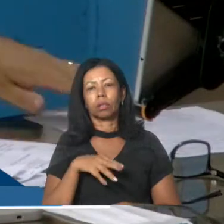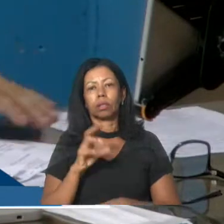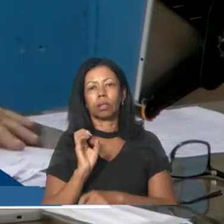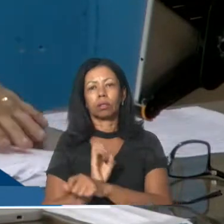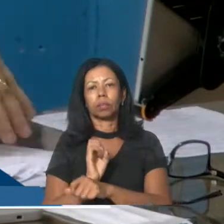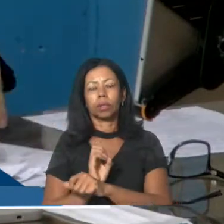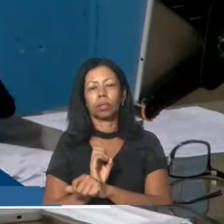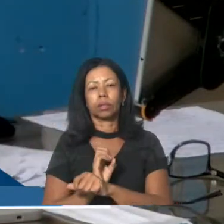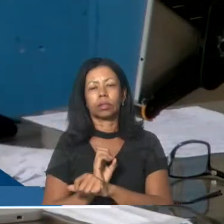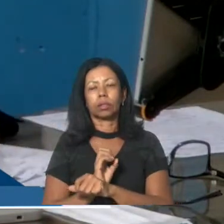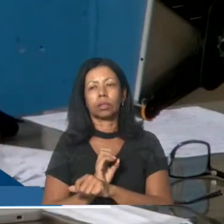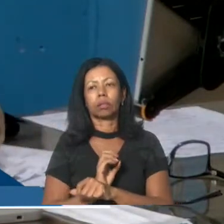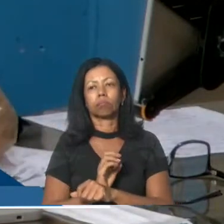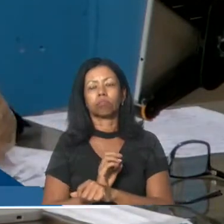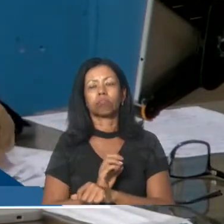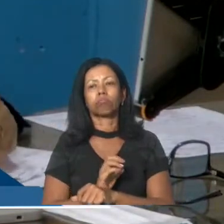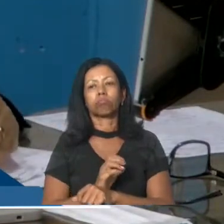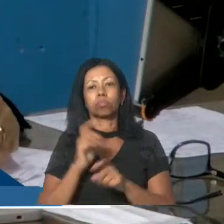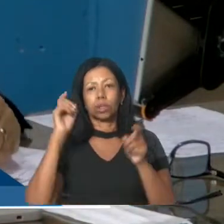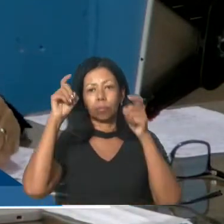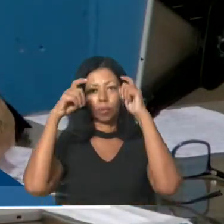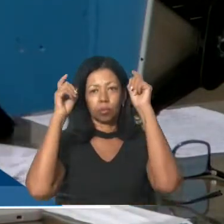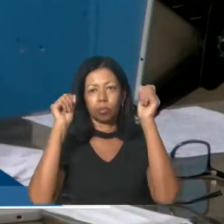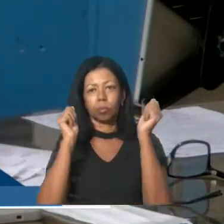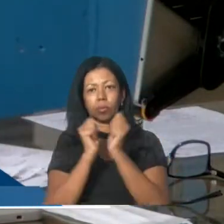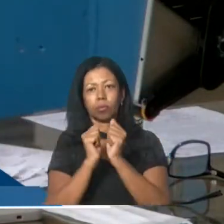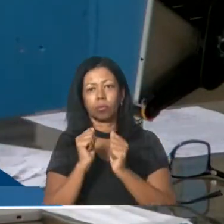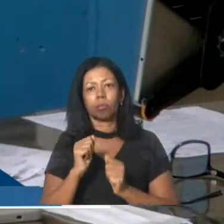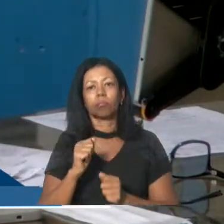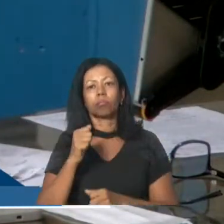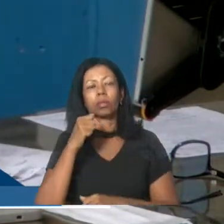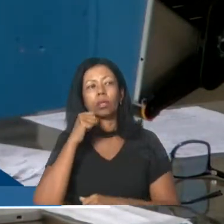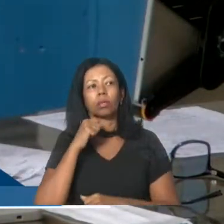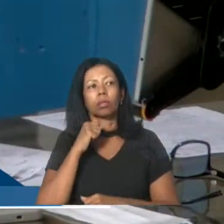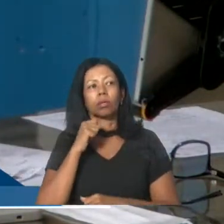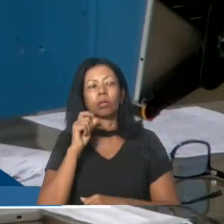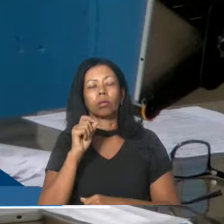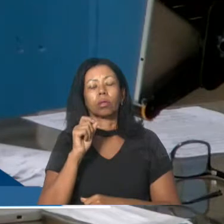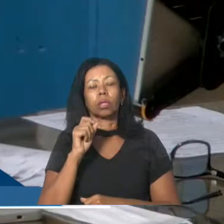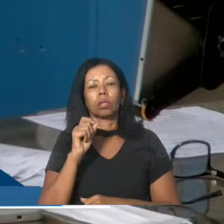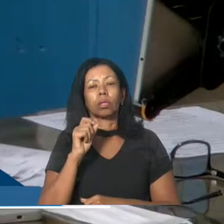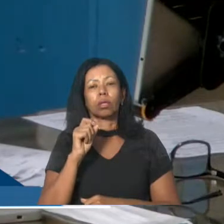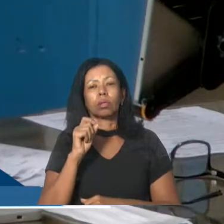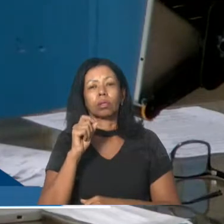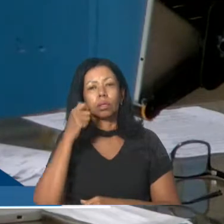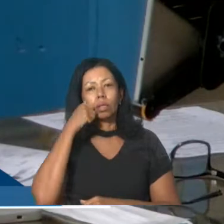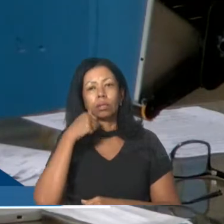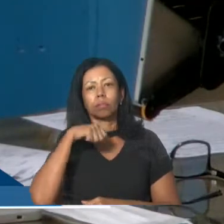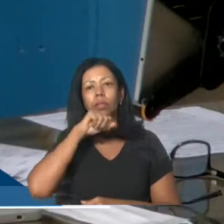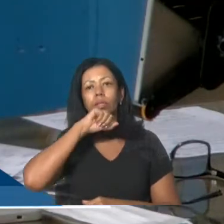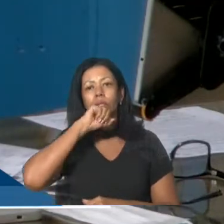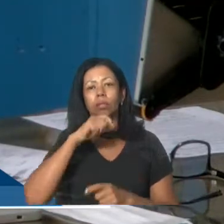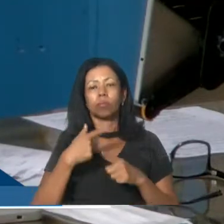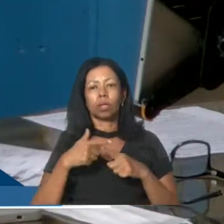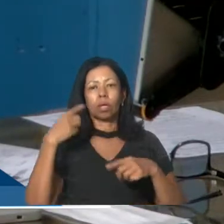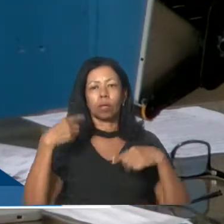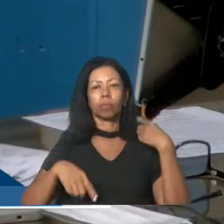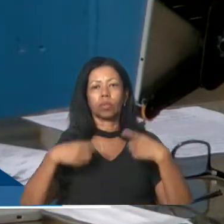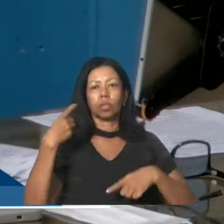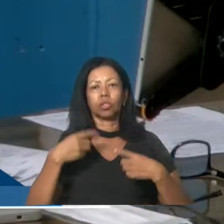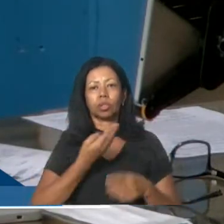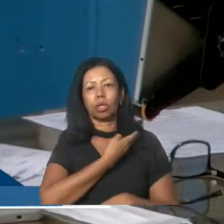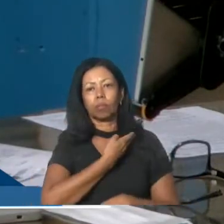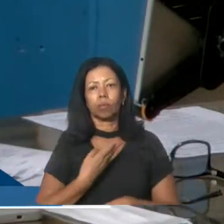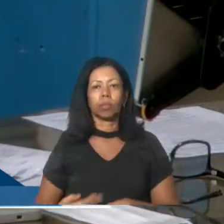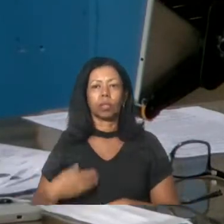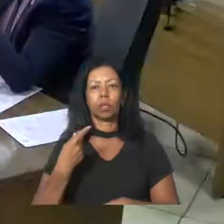o desespero dessas duas mães. Sabe por quê? Porque a política pública, por direito, não